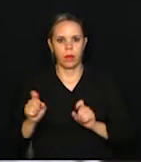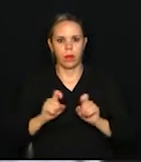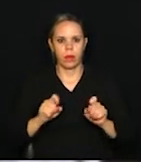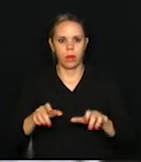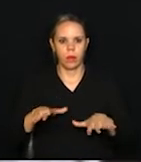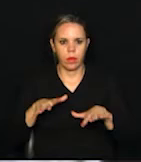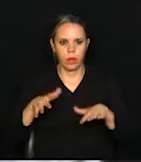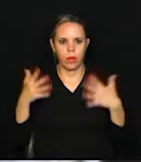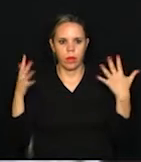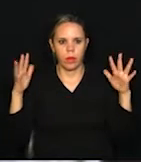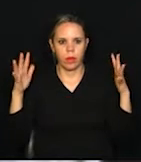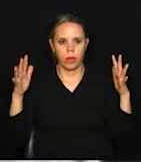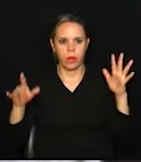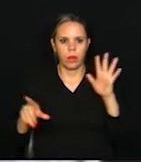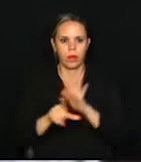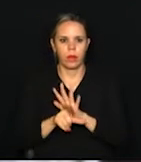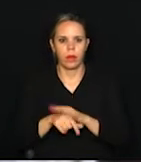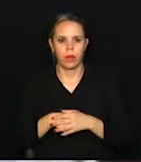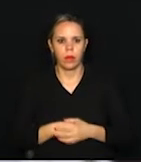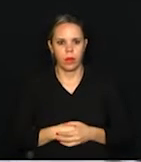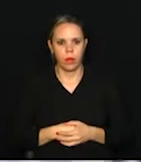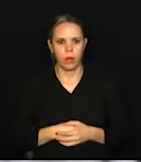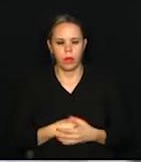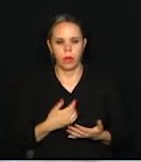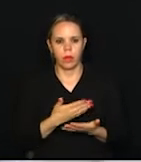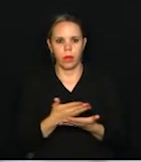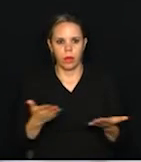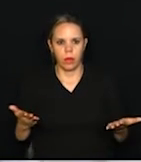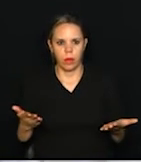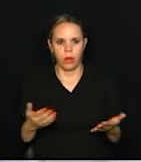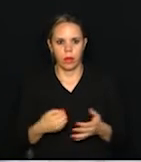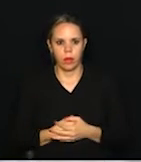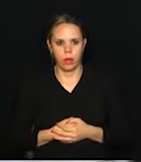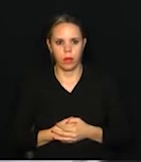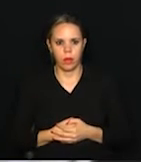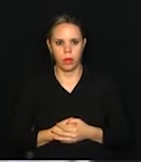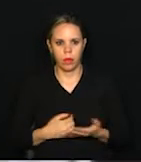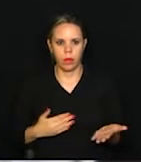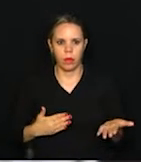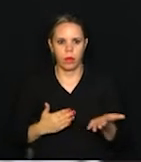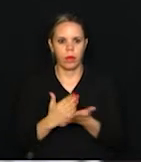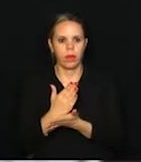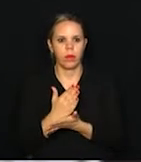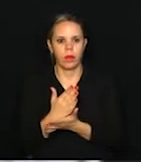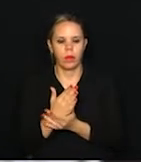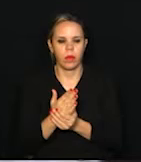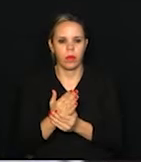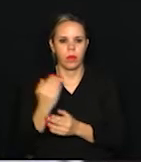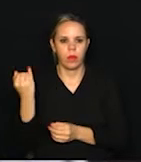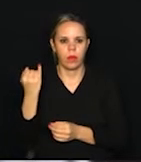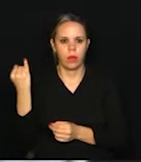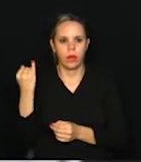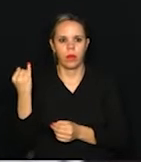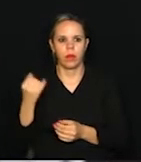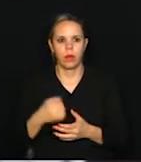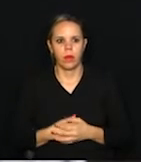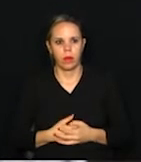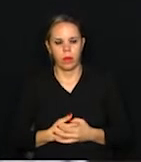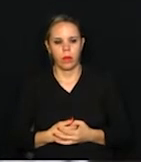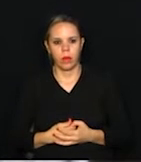pública. Parabéns pela lei que você aprovou, aí essa importante pauta.